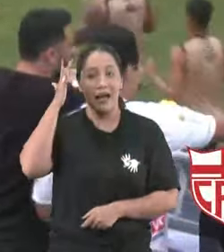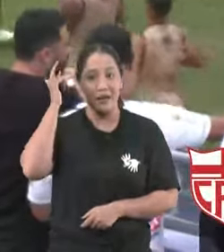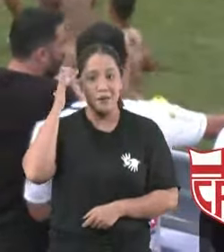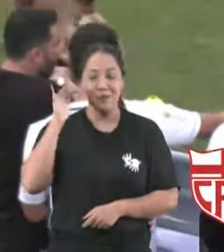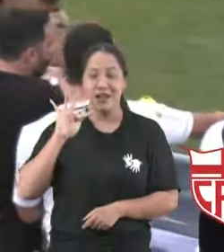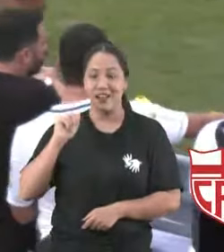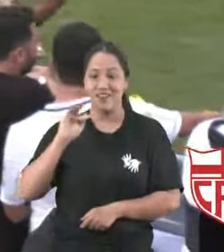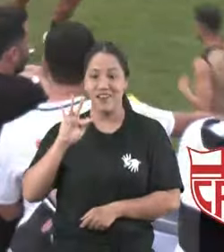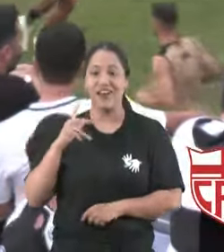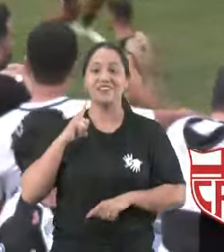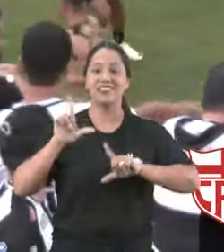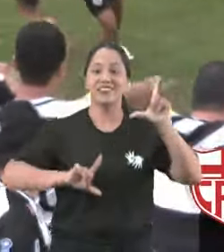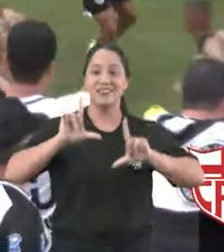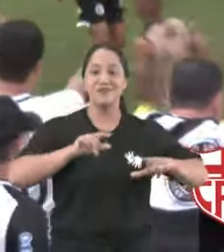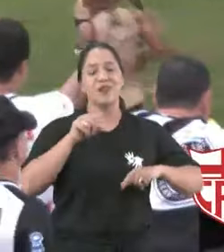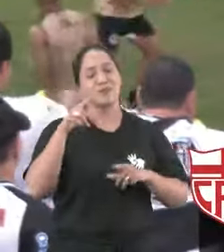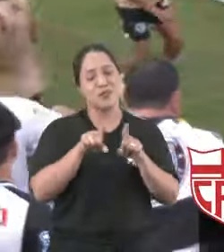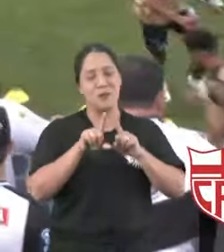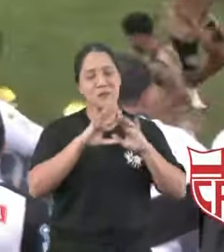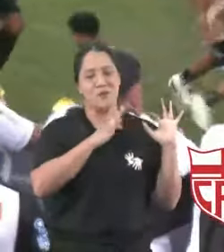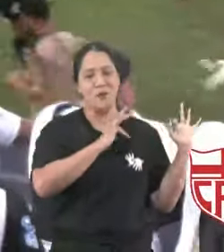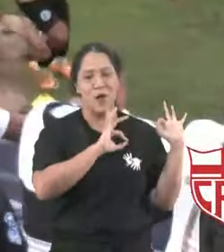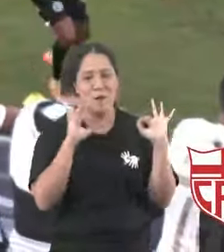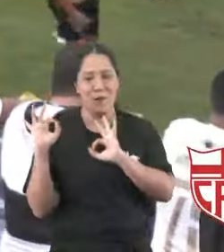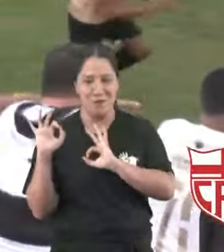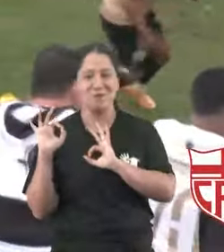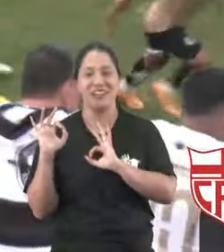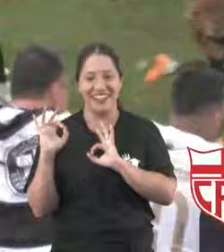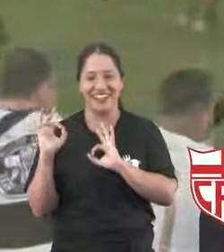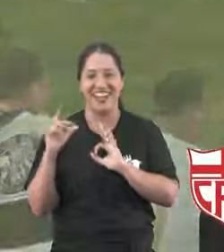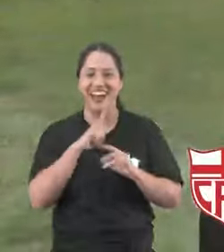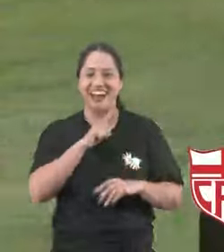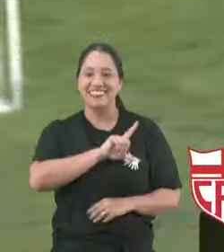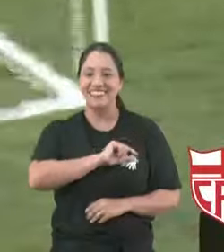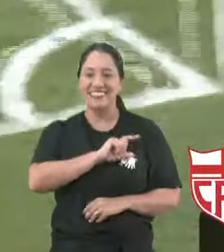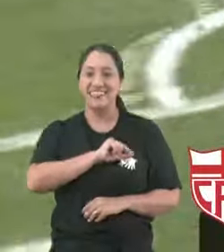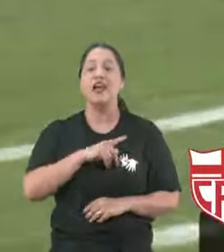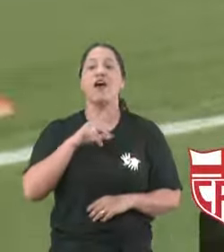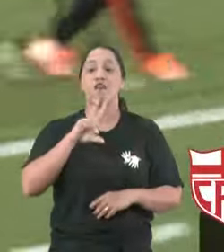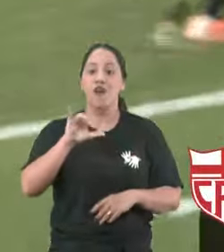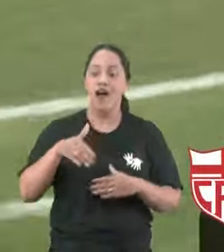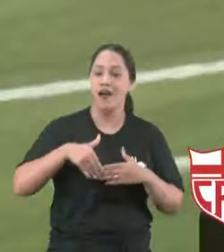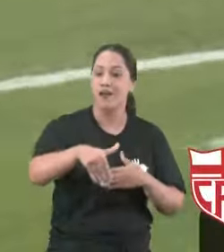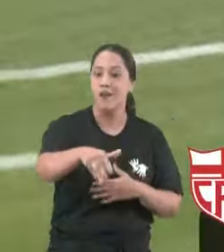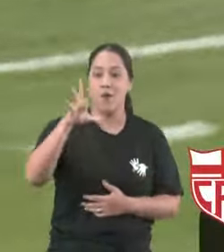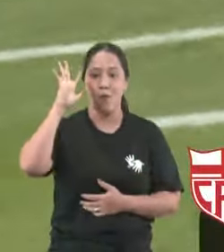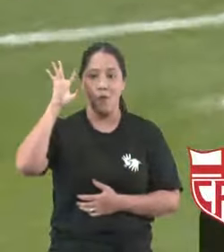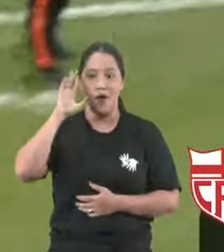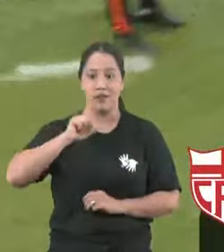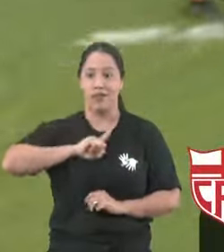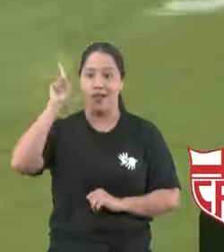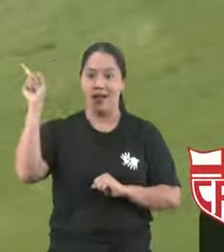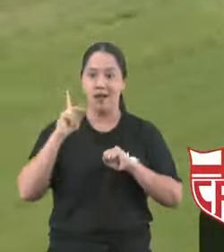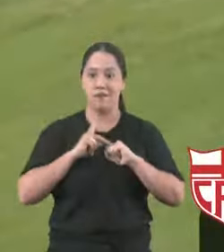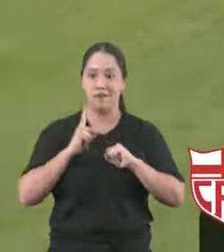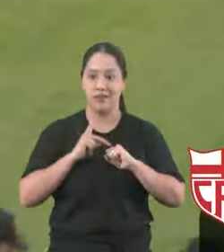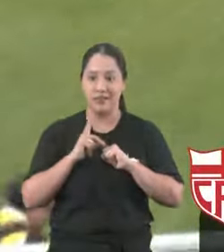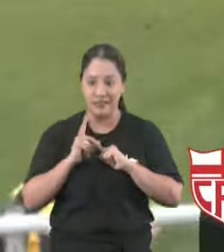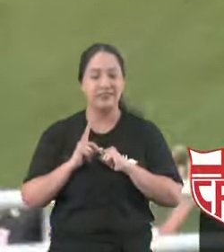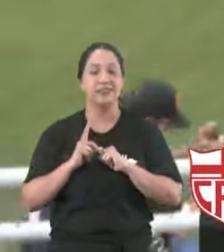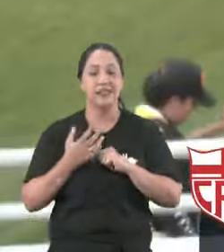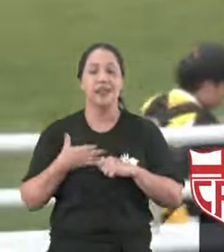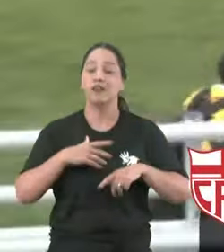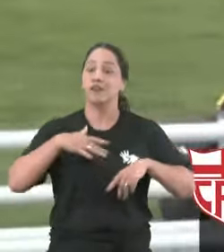FAF TV, você também irá acompanhar esse jogo. A partida decisiva será na quarta-feira em Penedo. A partida decisiva